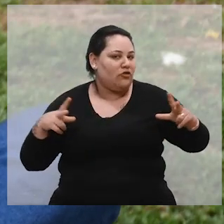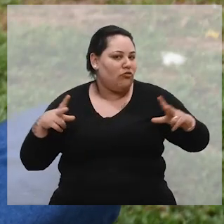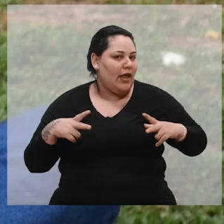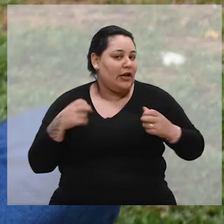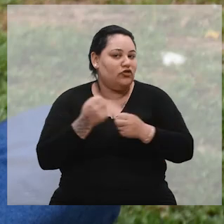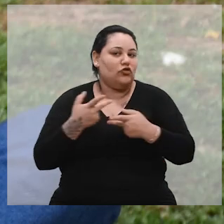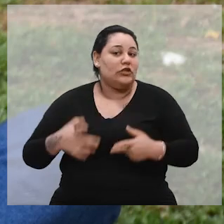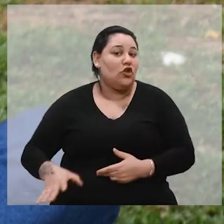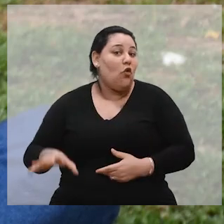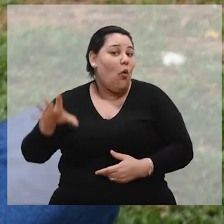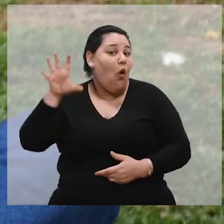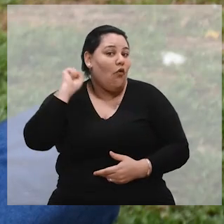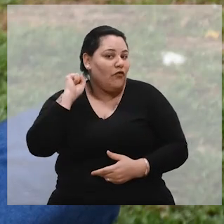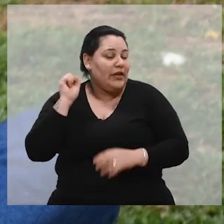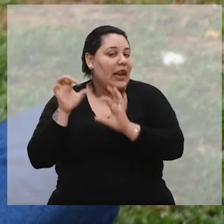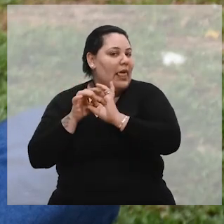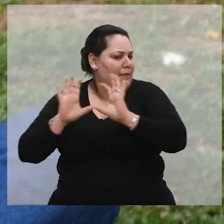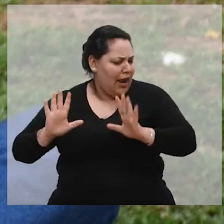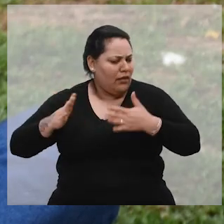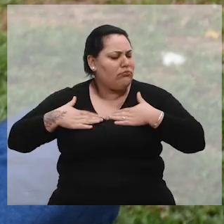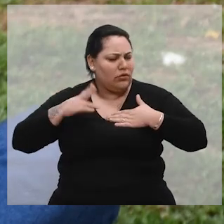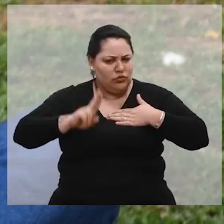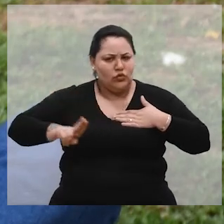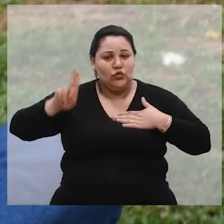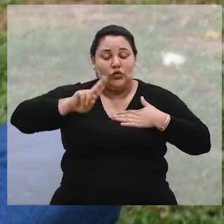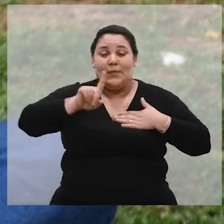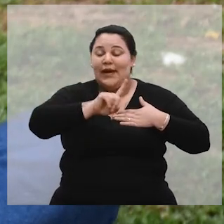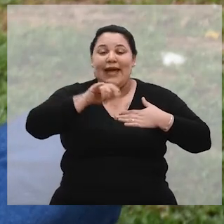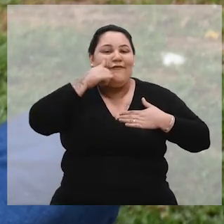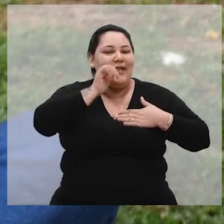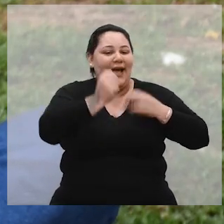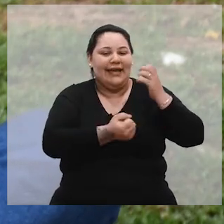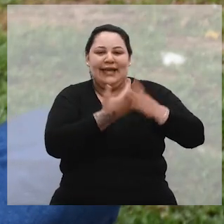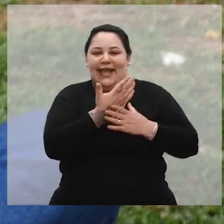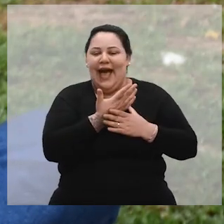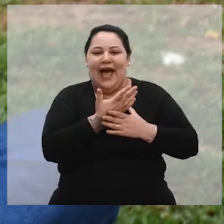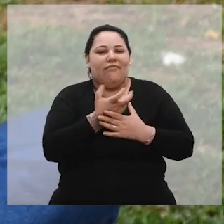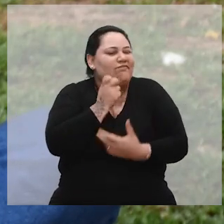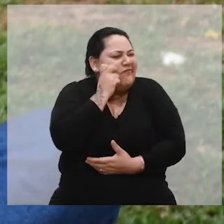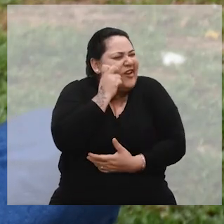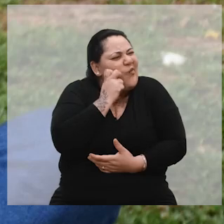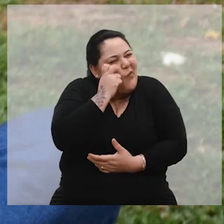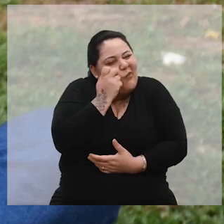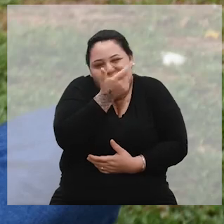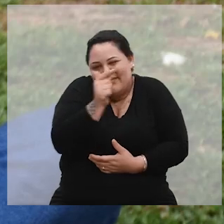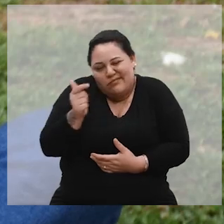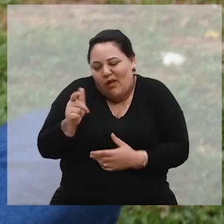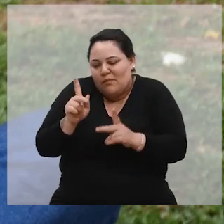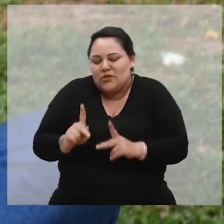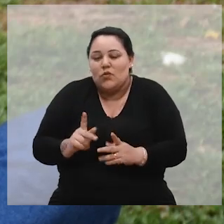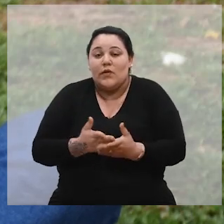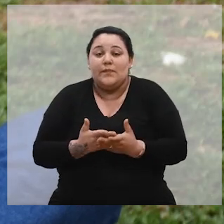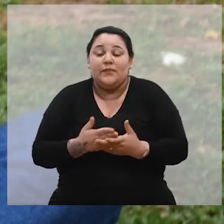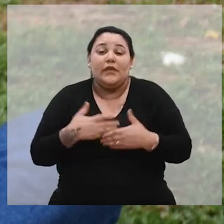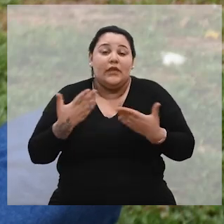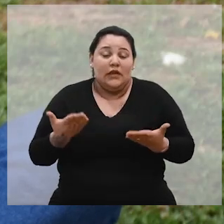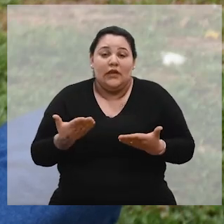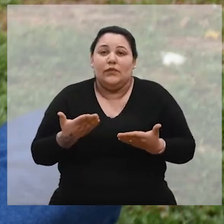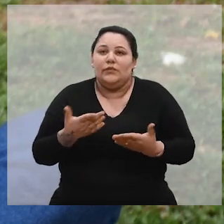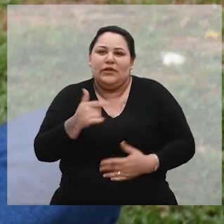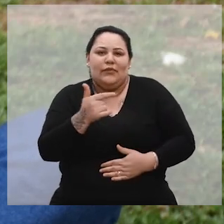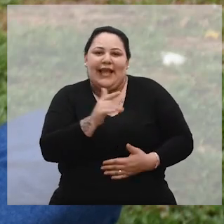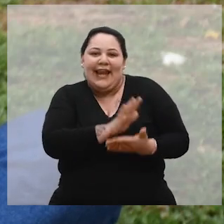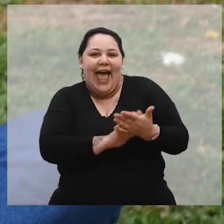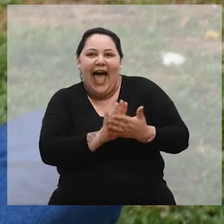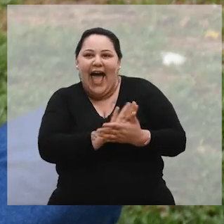que eu escutei, que foram autorizadas, para não criar nenhum constrangimento com as pessoas. E não tem nada